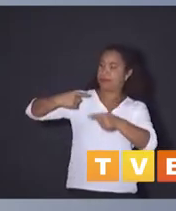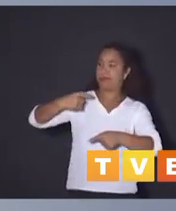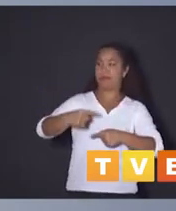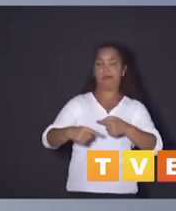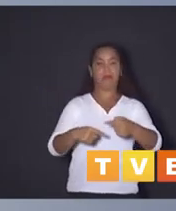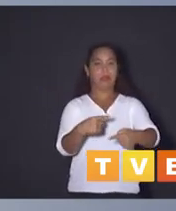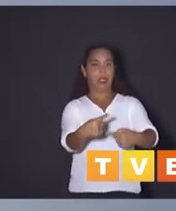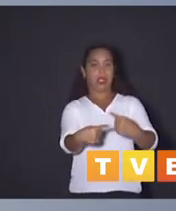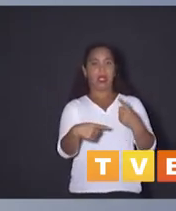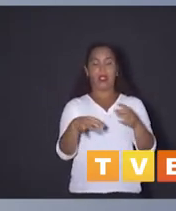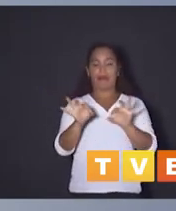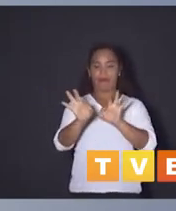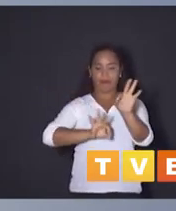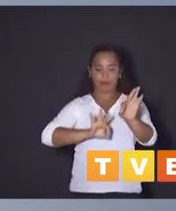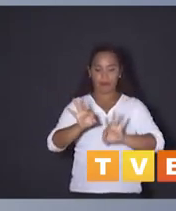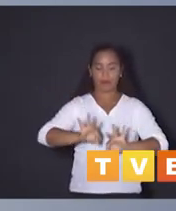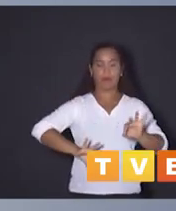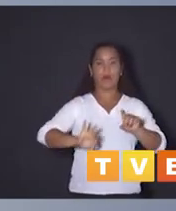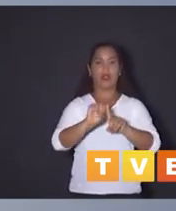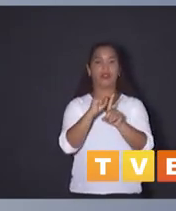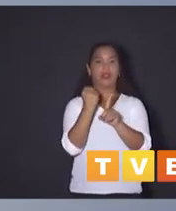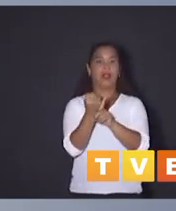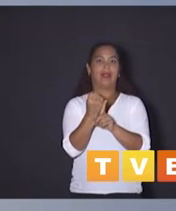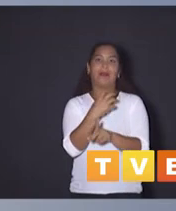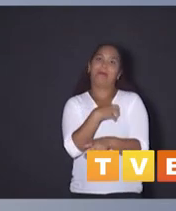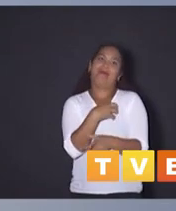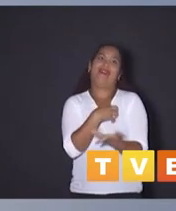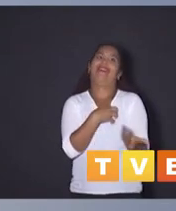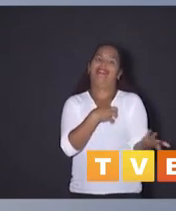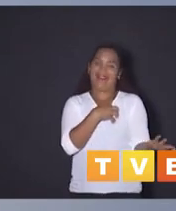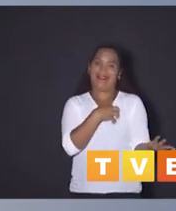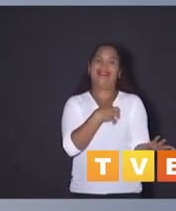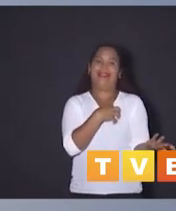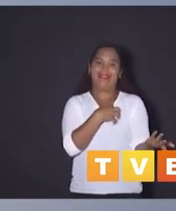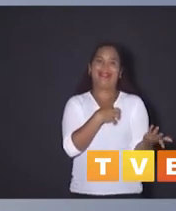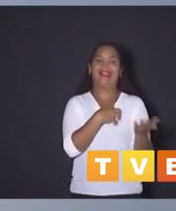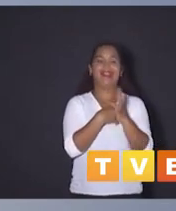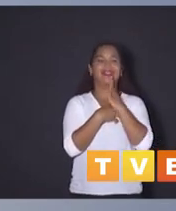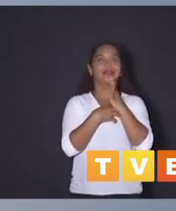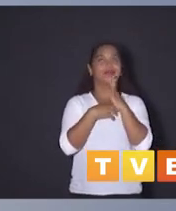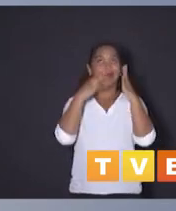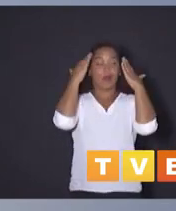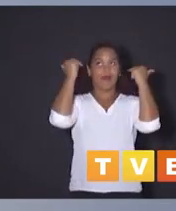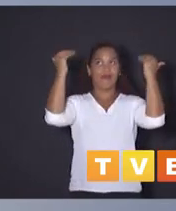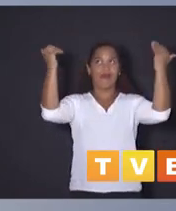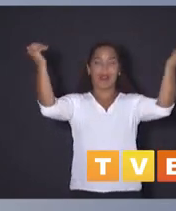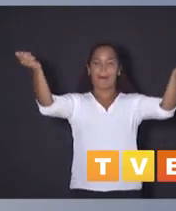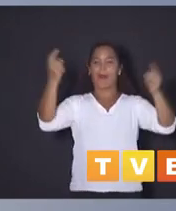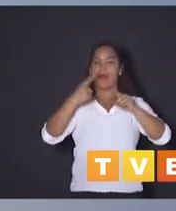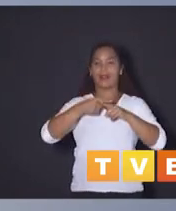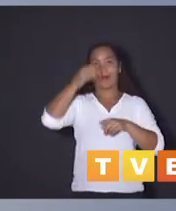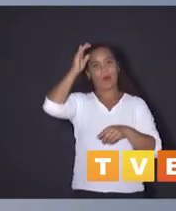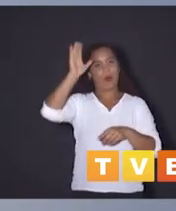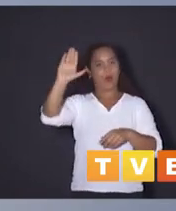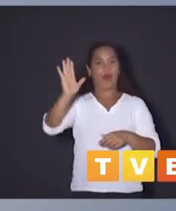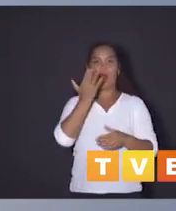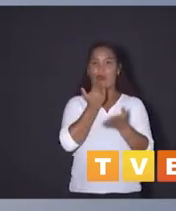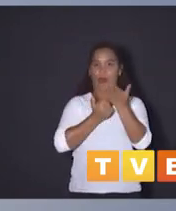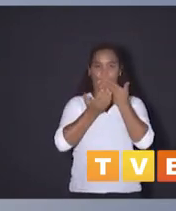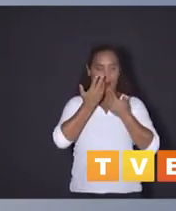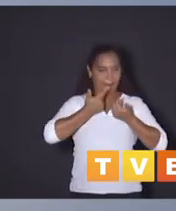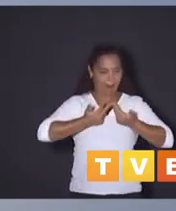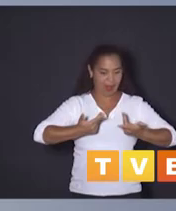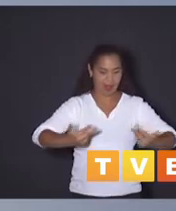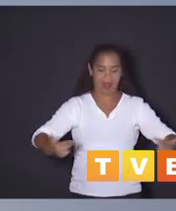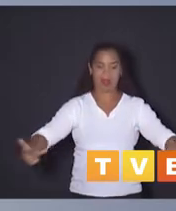formação da sociedade em que a gente vive a bahia então não é conhecidíssimo pela sua diversidade cultural e do seu diversidade gastronômica